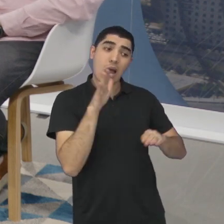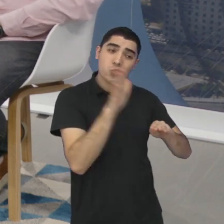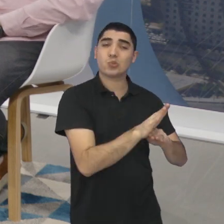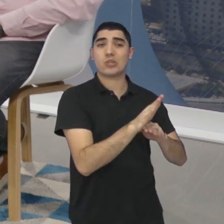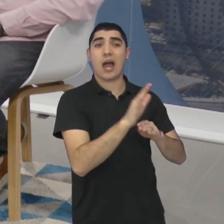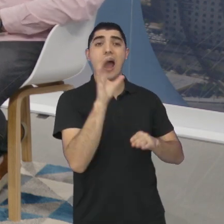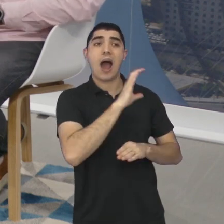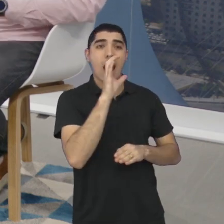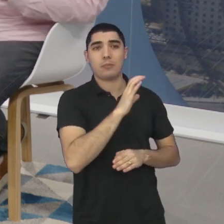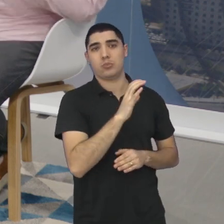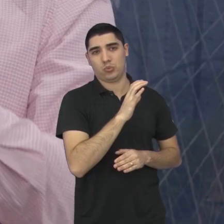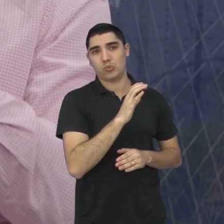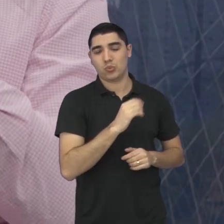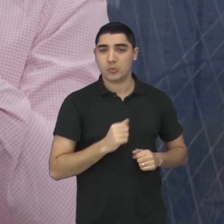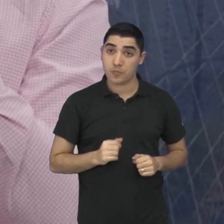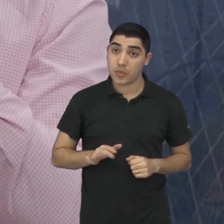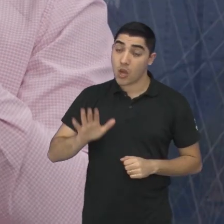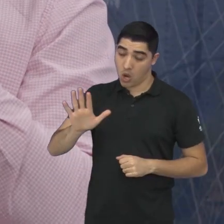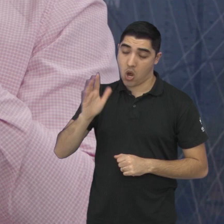que a resposta...